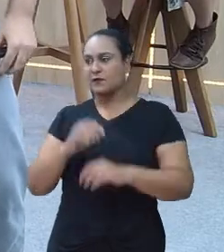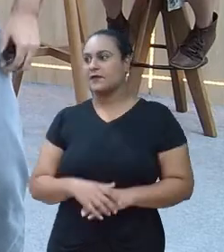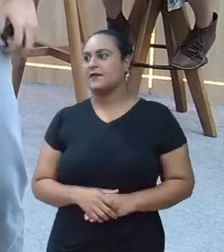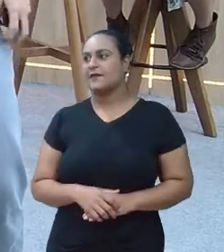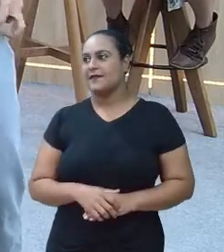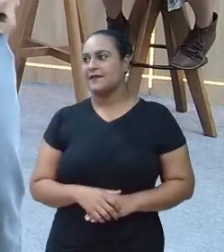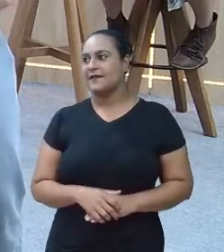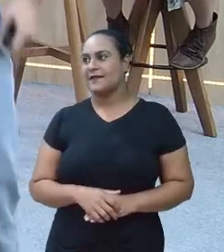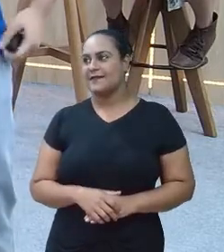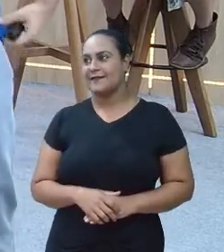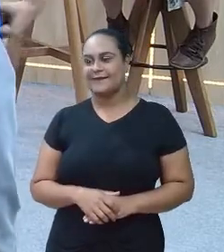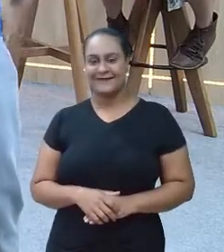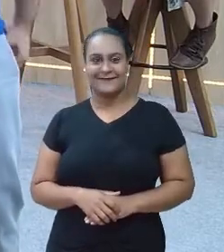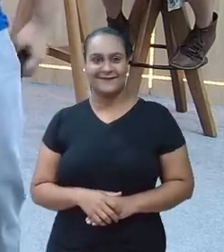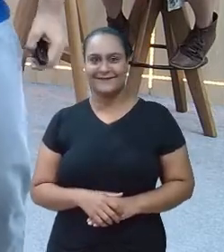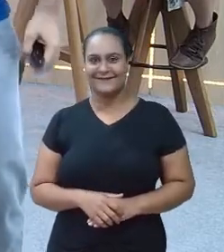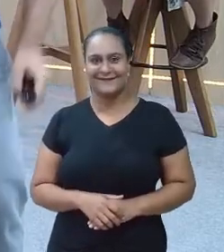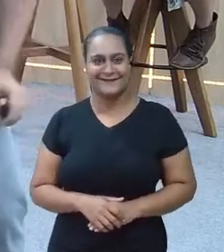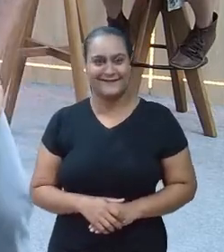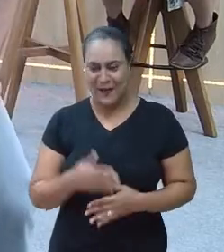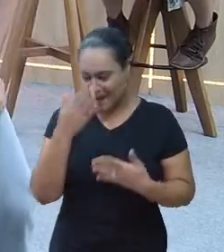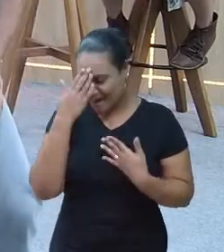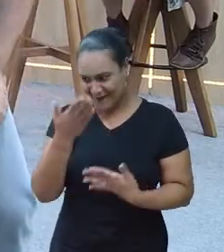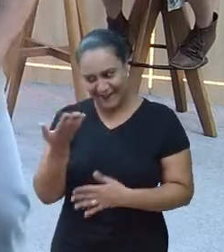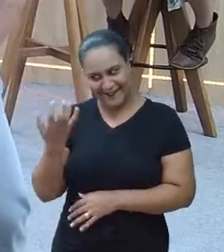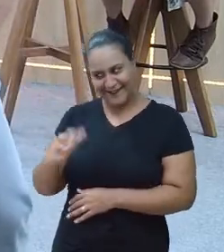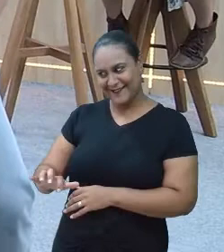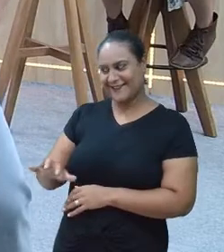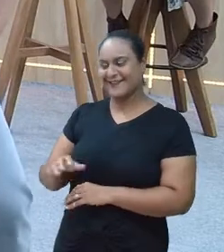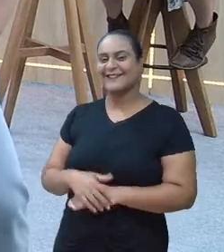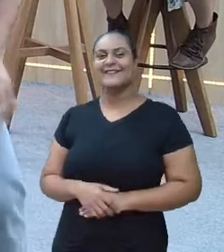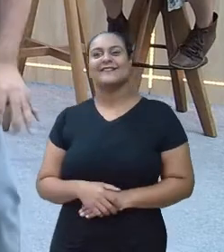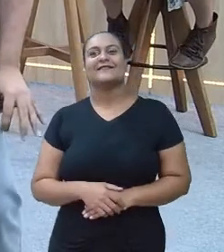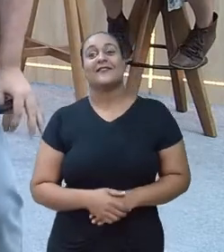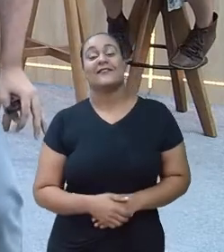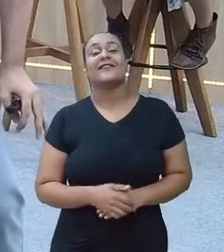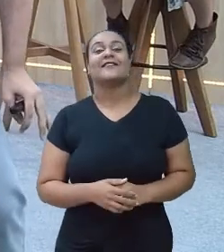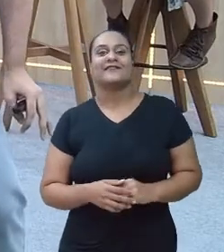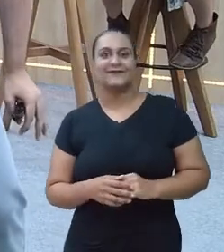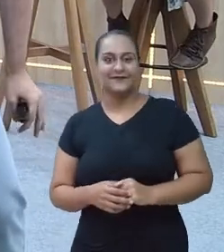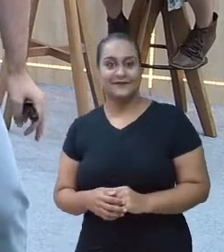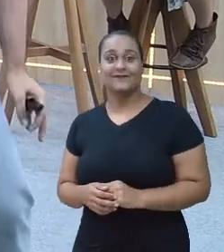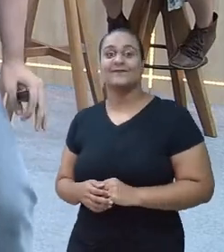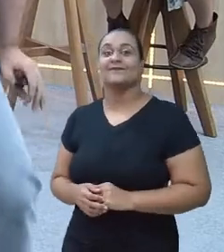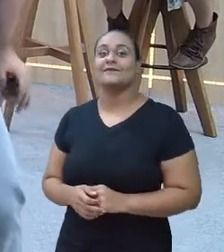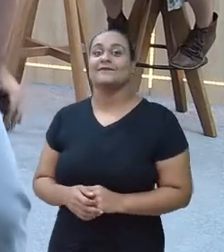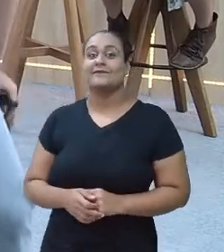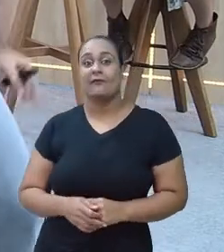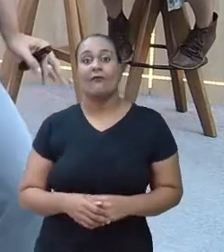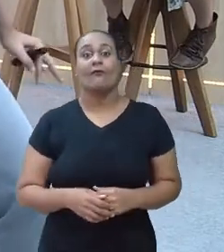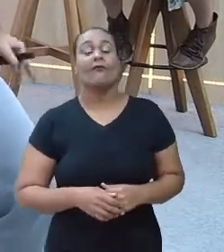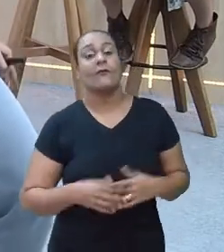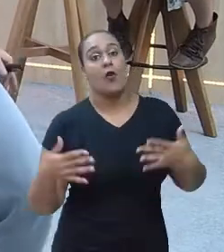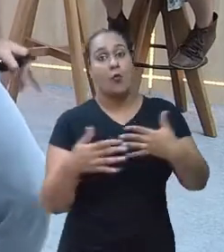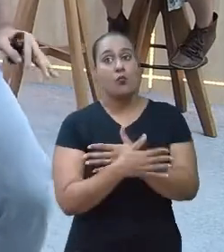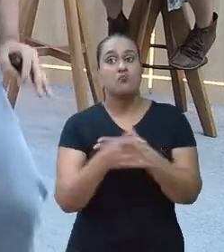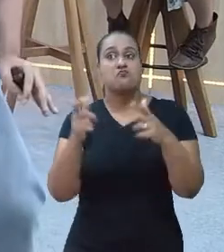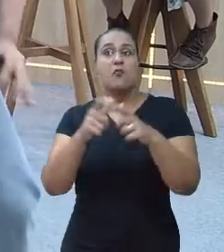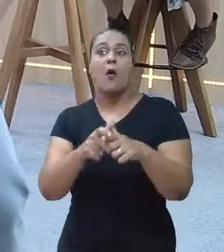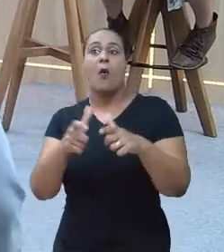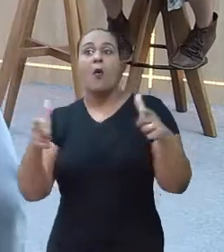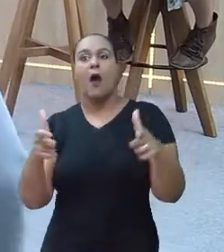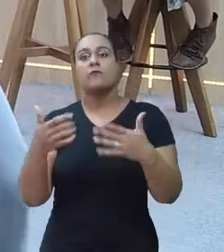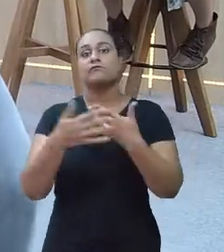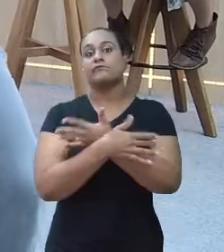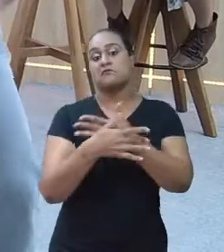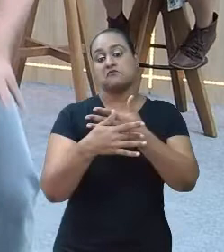Não, valeu, obrigado, meu querido. Olha só, vai, vai, vai. Vem, vem, vem, vem, vem, vem. Com a